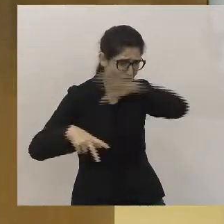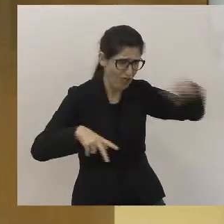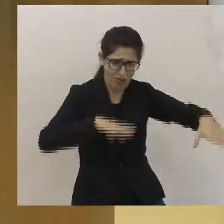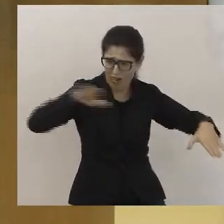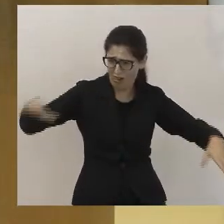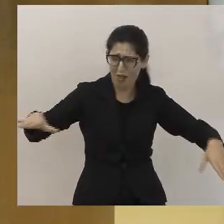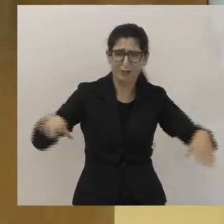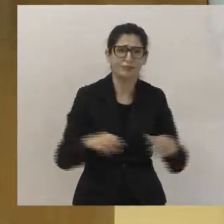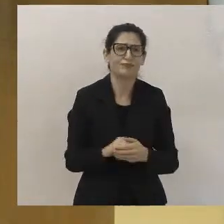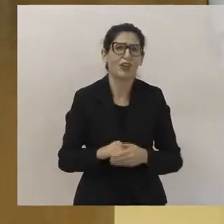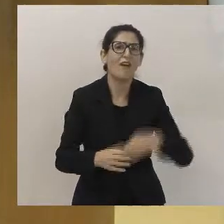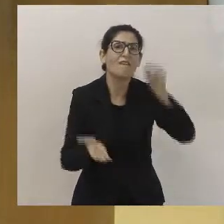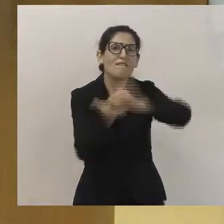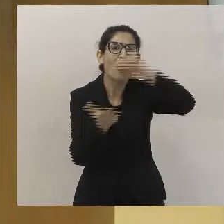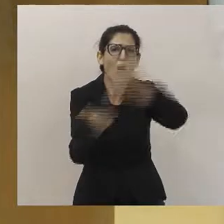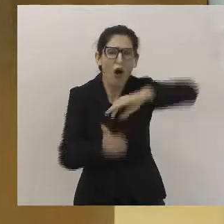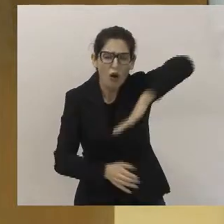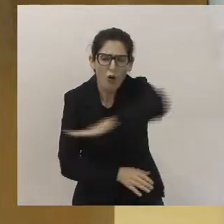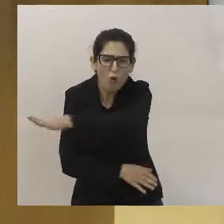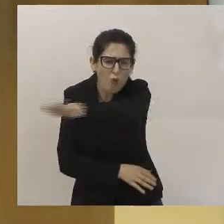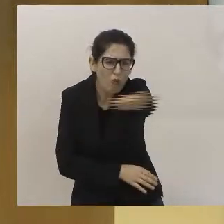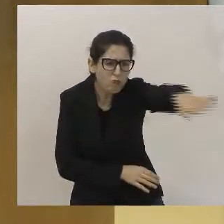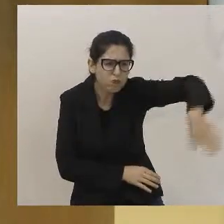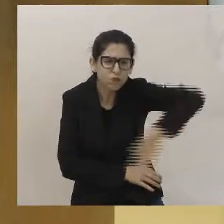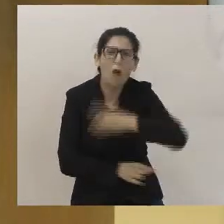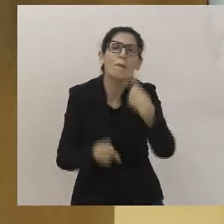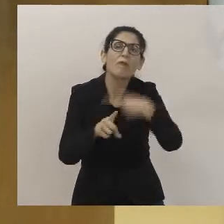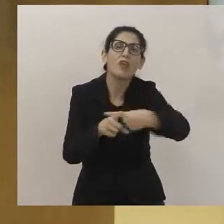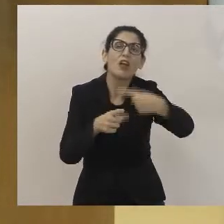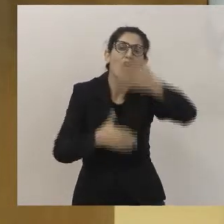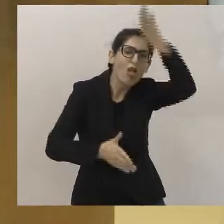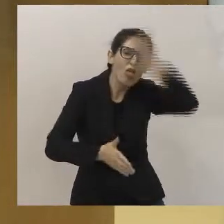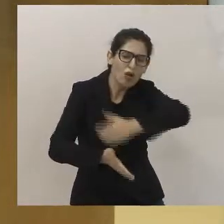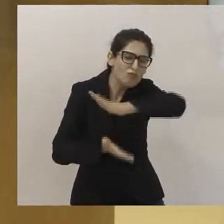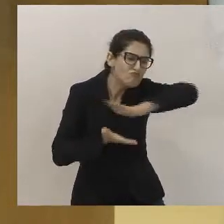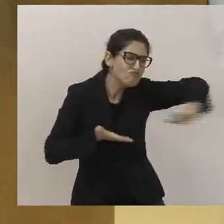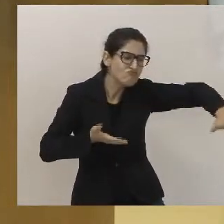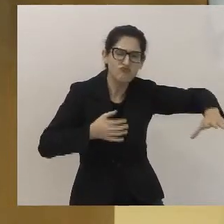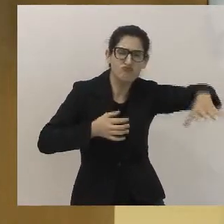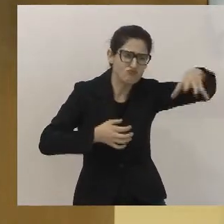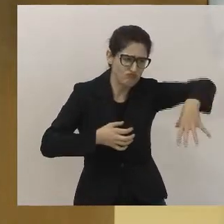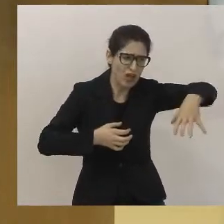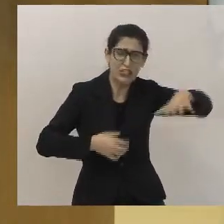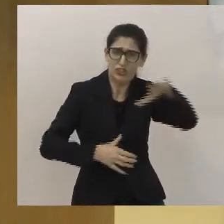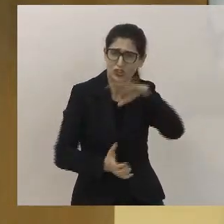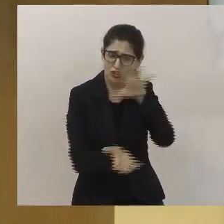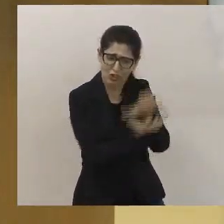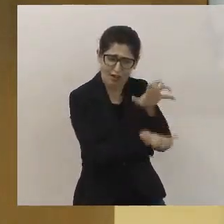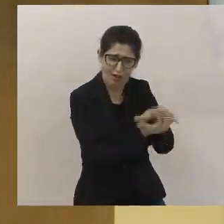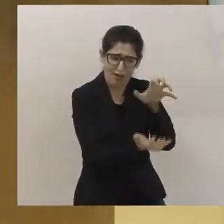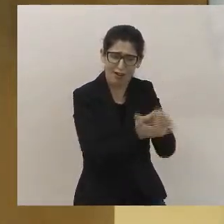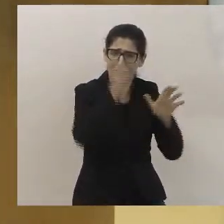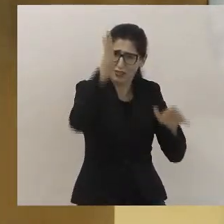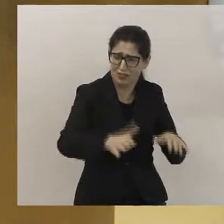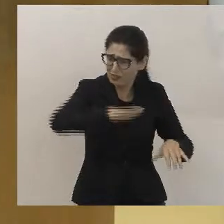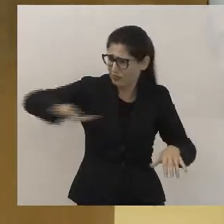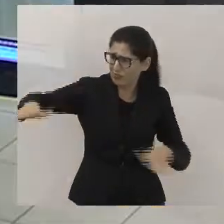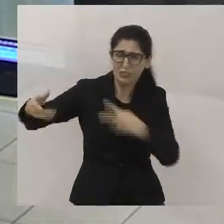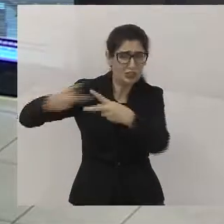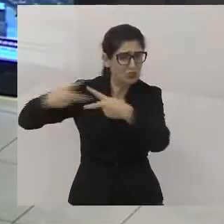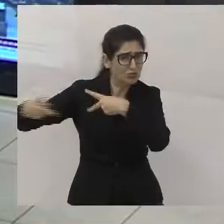viário porque acharam a cidade ao meio não é isso gente o projeto continua em